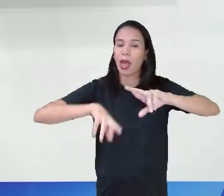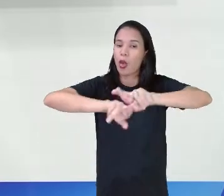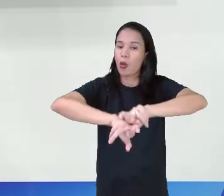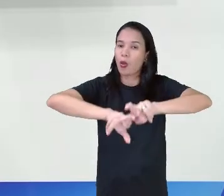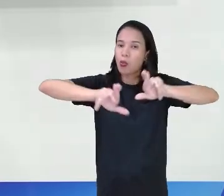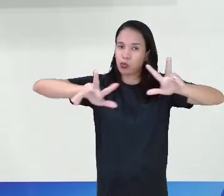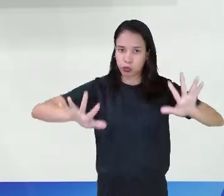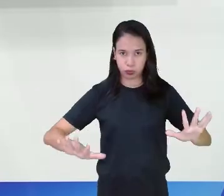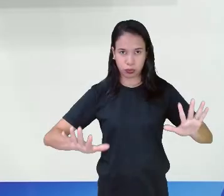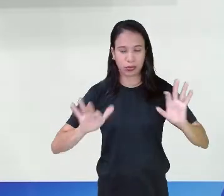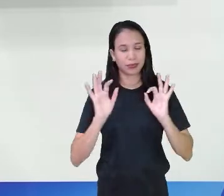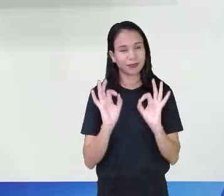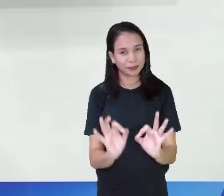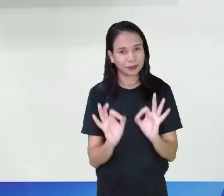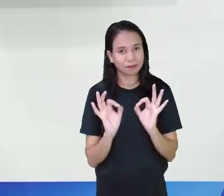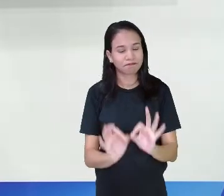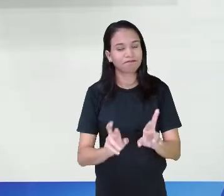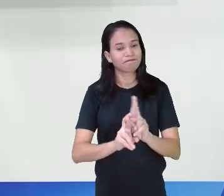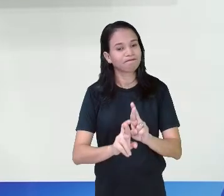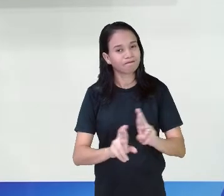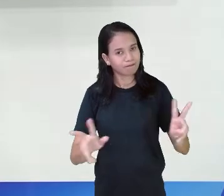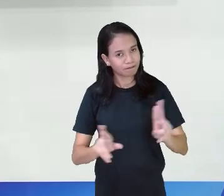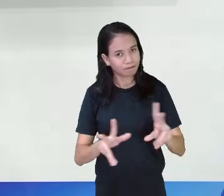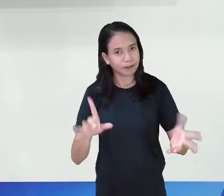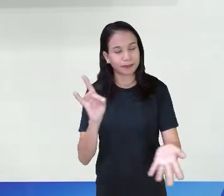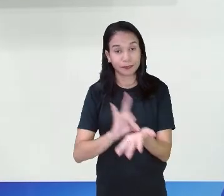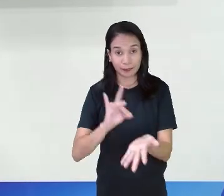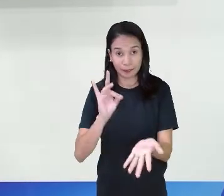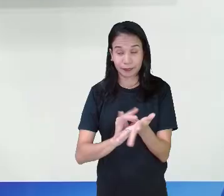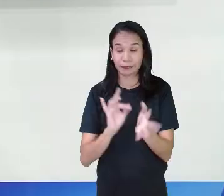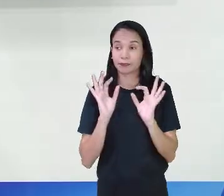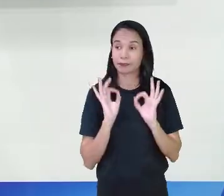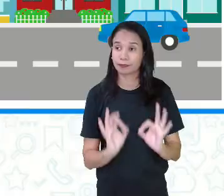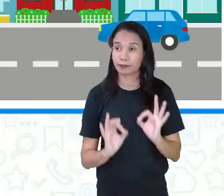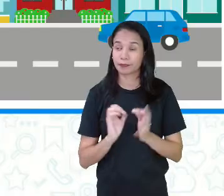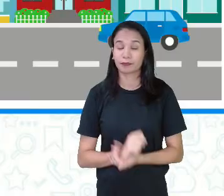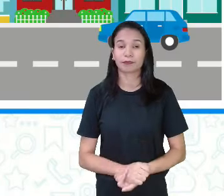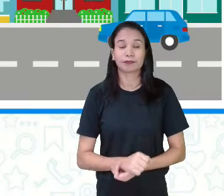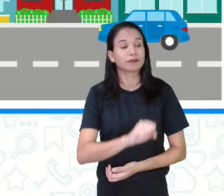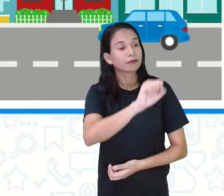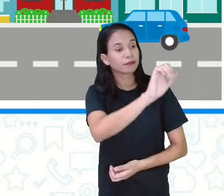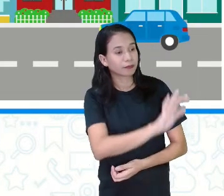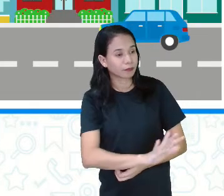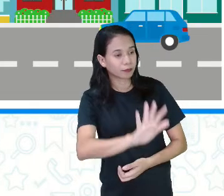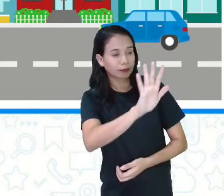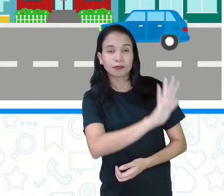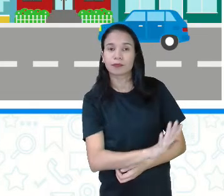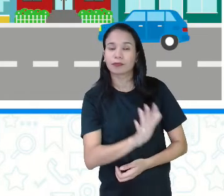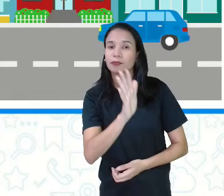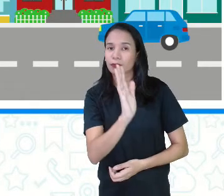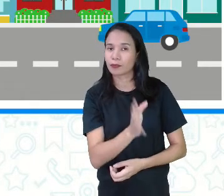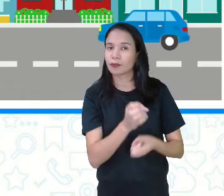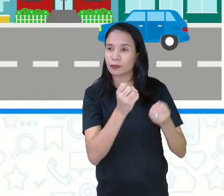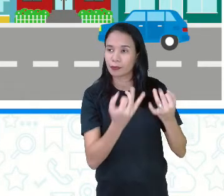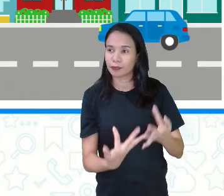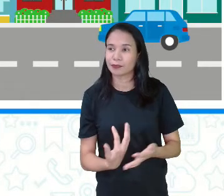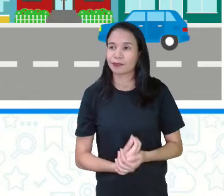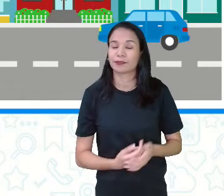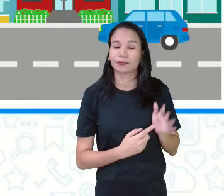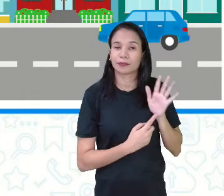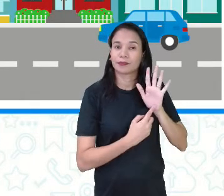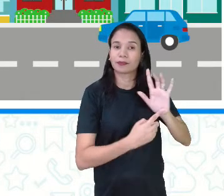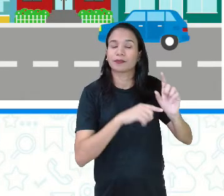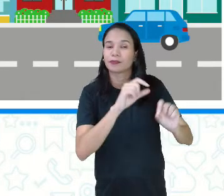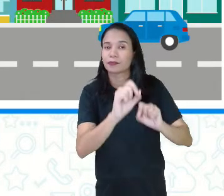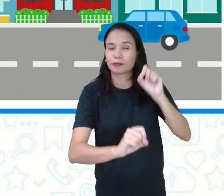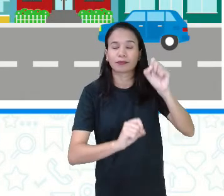bem distintas, bem diferenciadas, não é? O campo, como eu já disse a vocês,